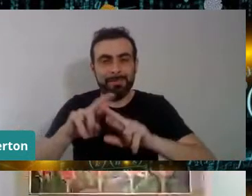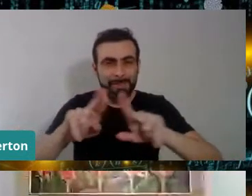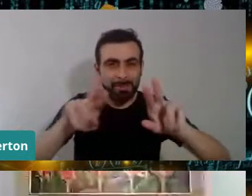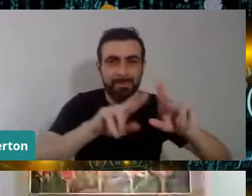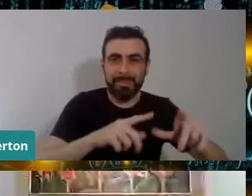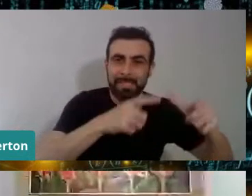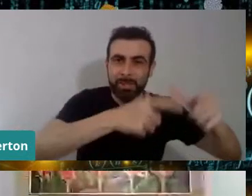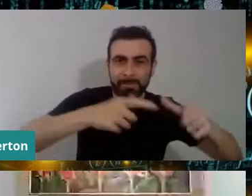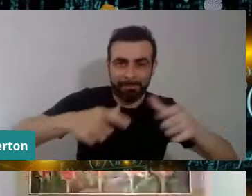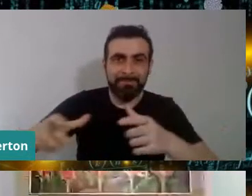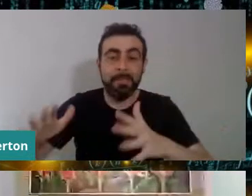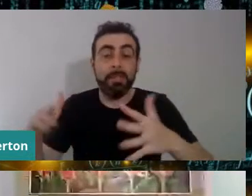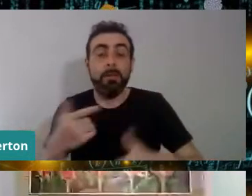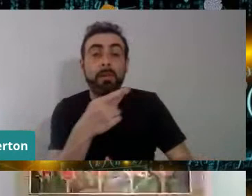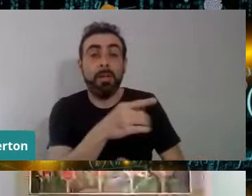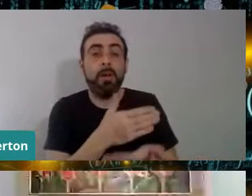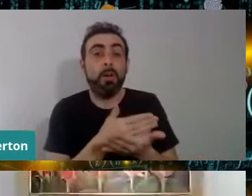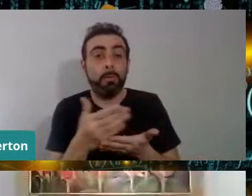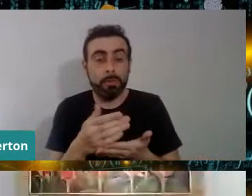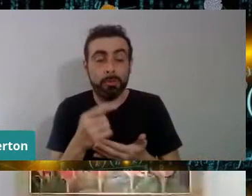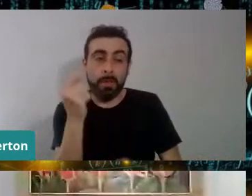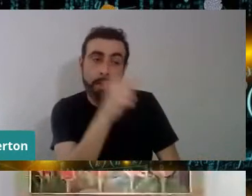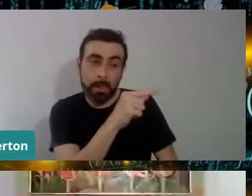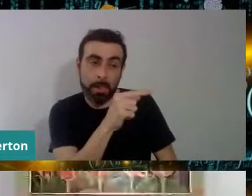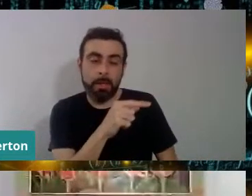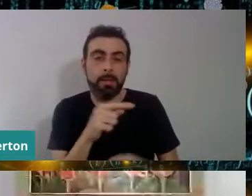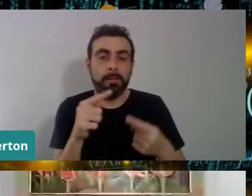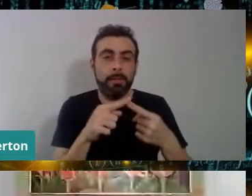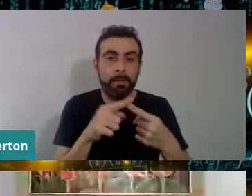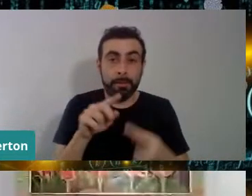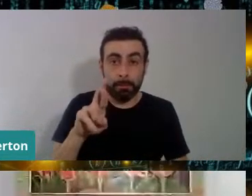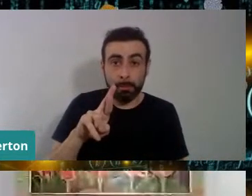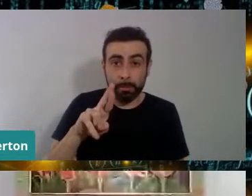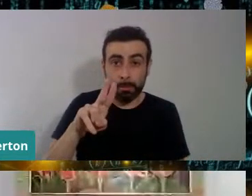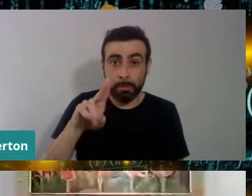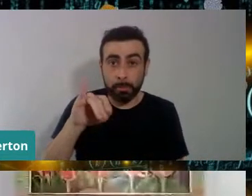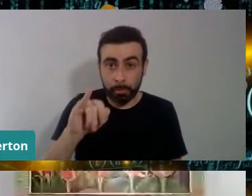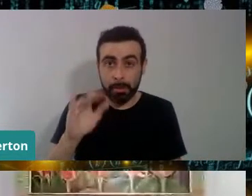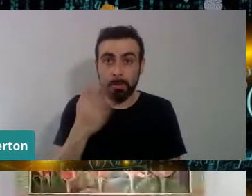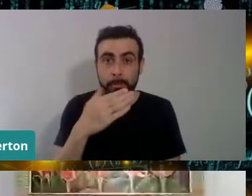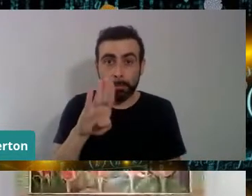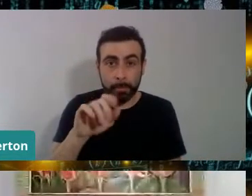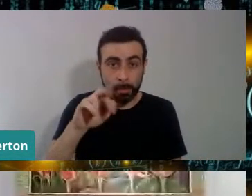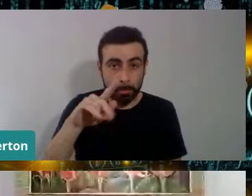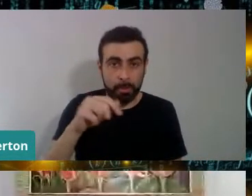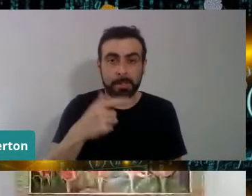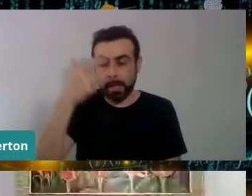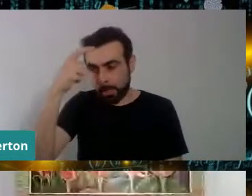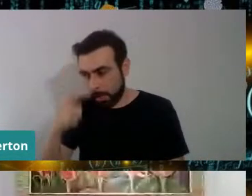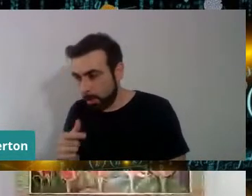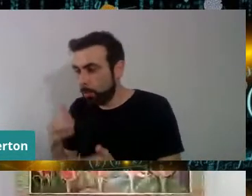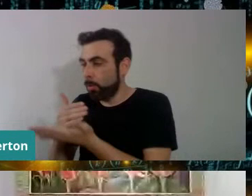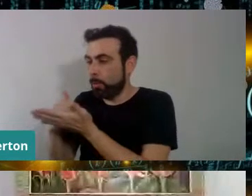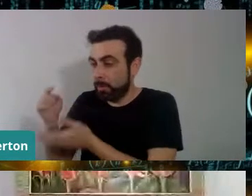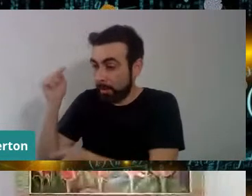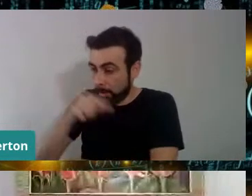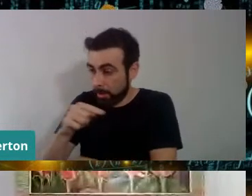funcionou no Rui Barbosa, né? No Colégio Rui Barbosa. Eu comecei no Rui Barbosa, depois passei